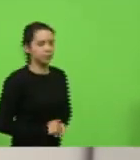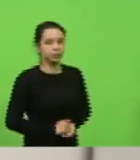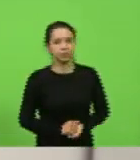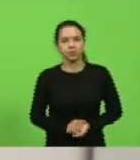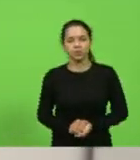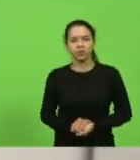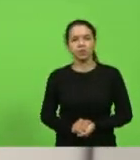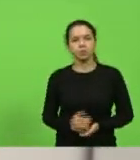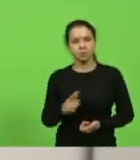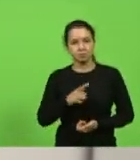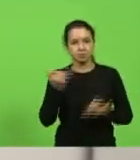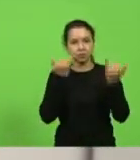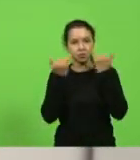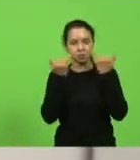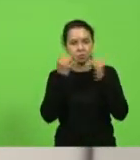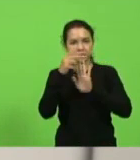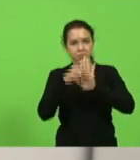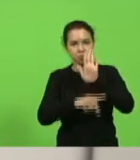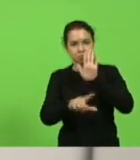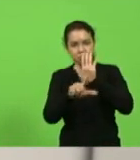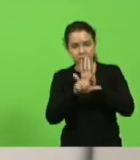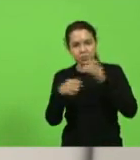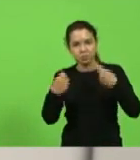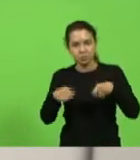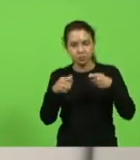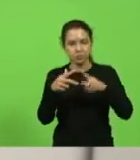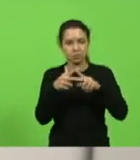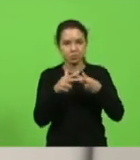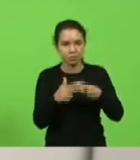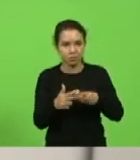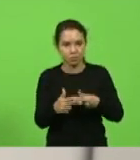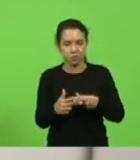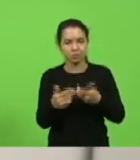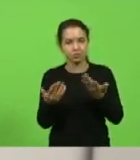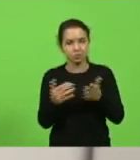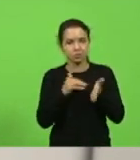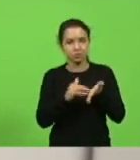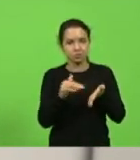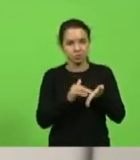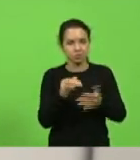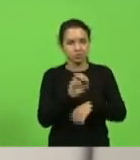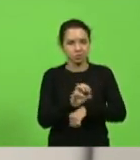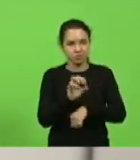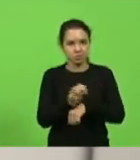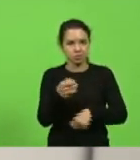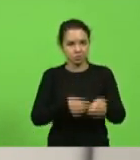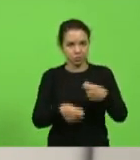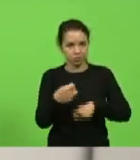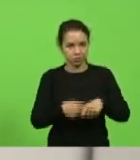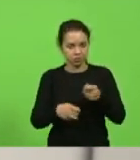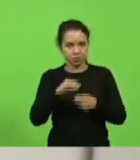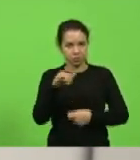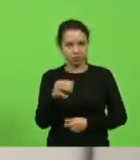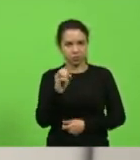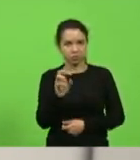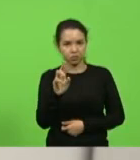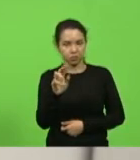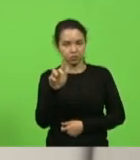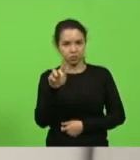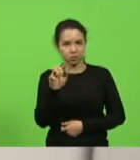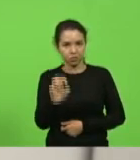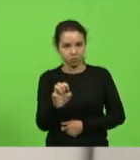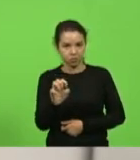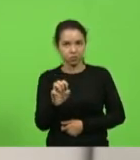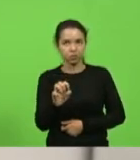de que o projeto de lei pendia de ajustes, o então secretário de Estado da Administração, Jorge Eduardo Tasca,